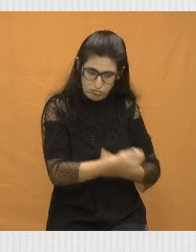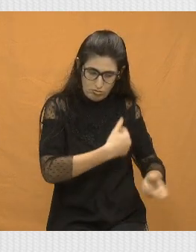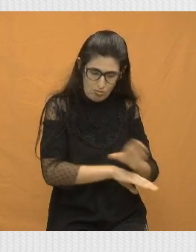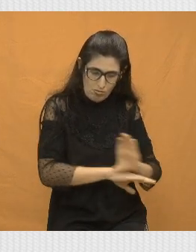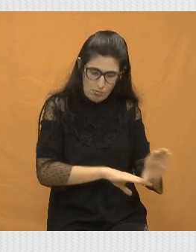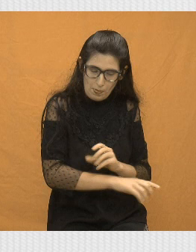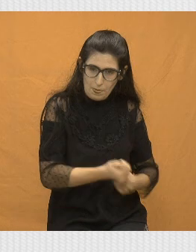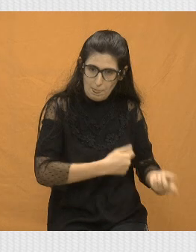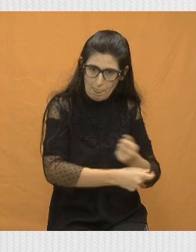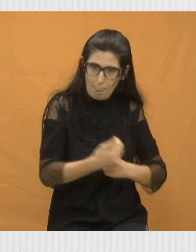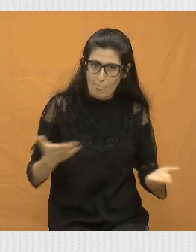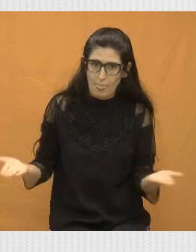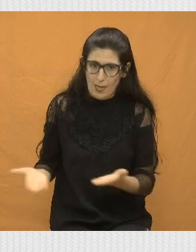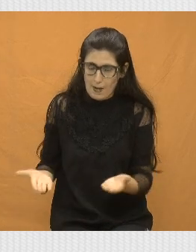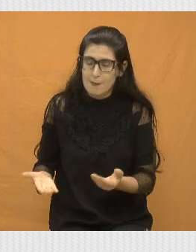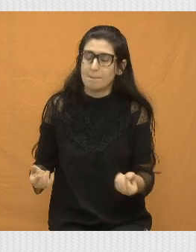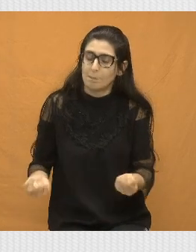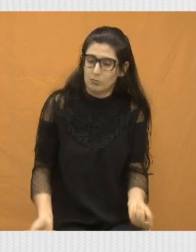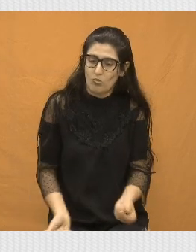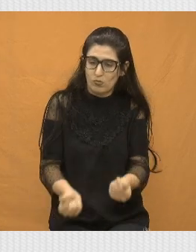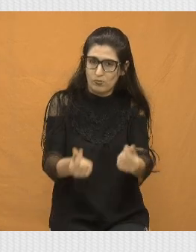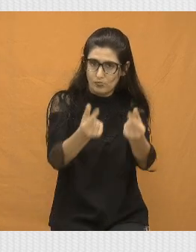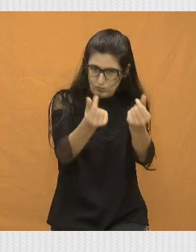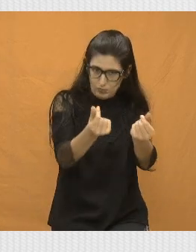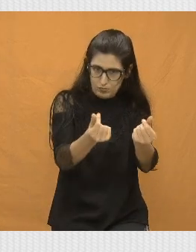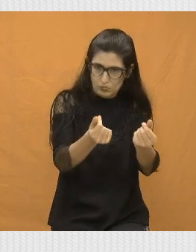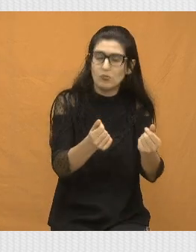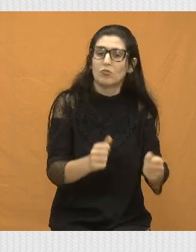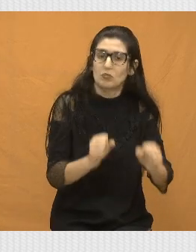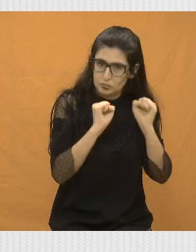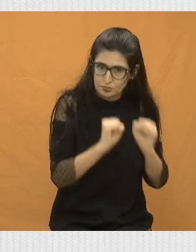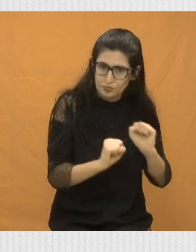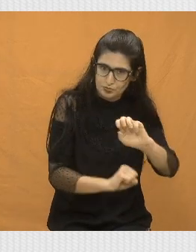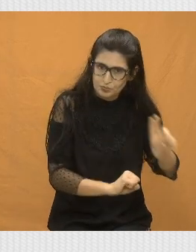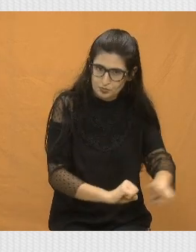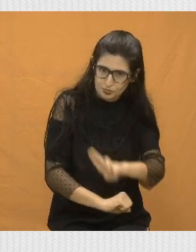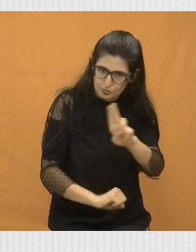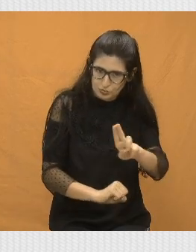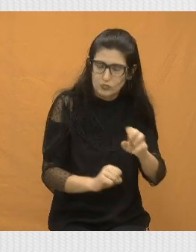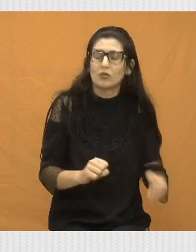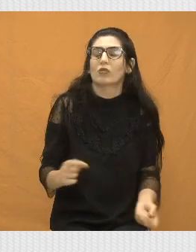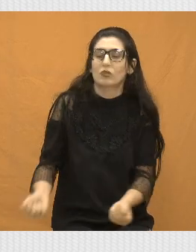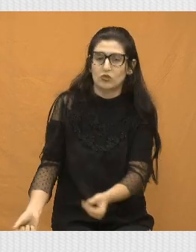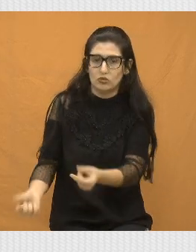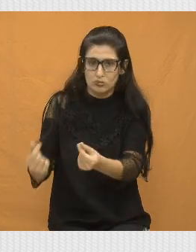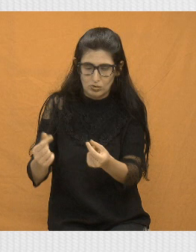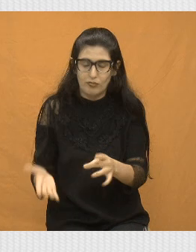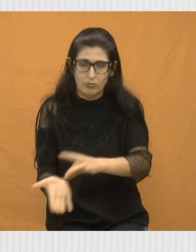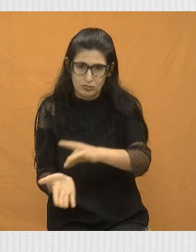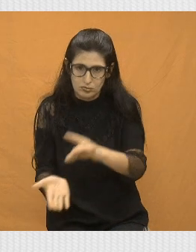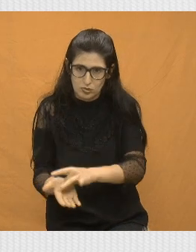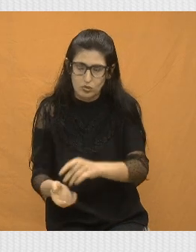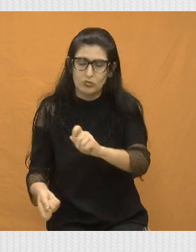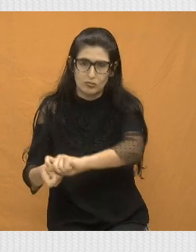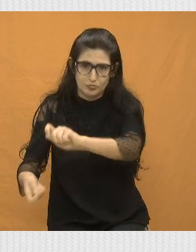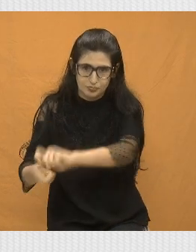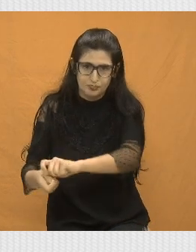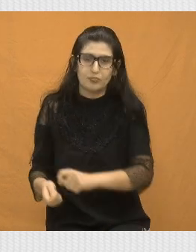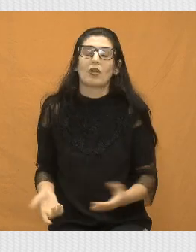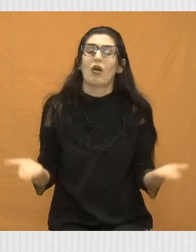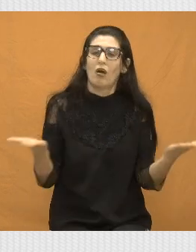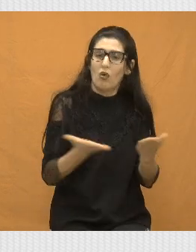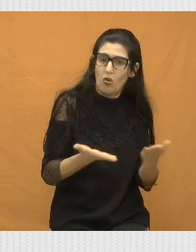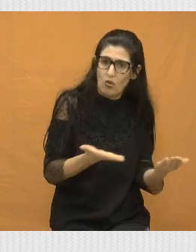sobre as receitas correntes e receitas de capital. Então, só para finalizar, na meta anual, receita